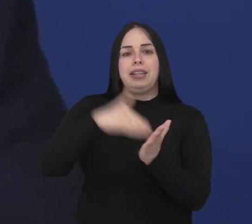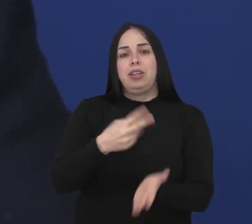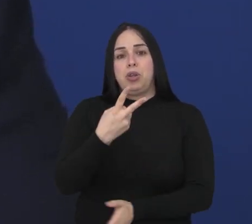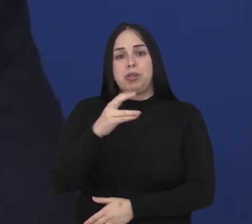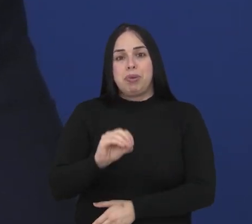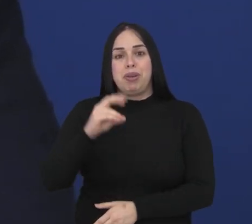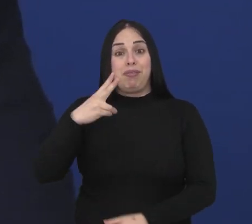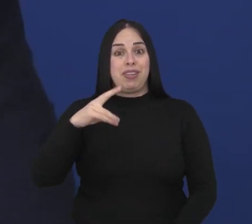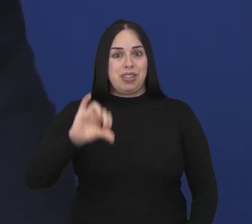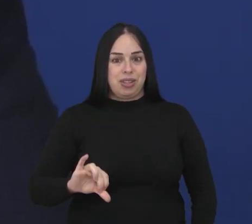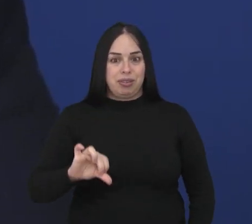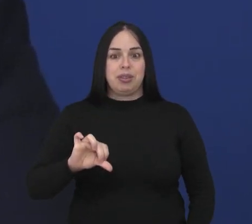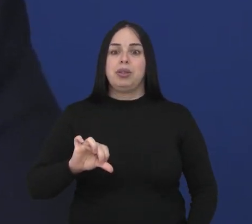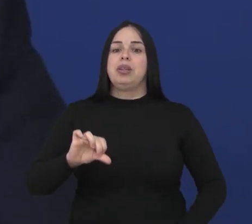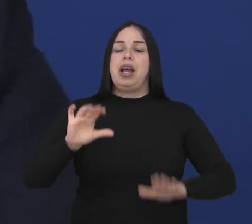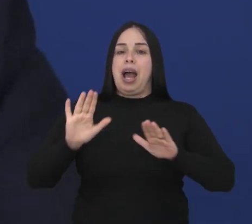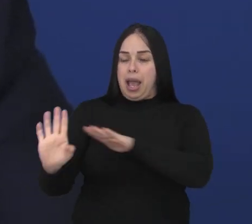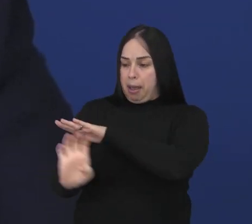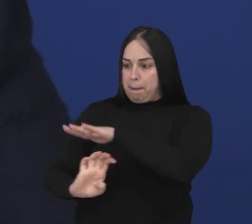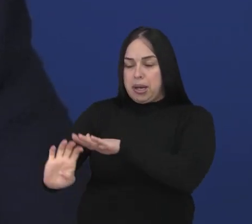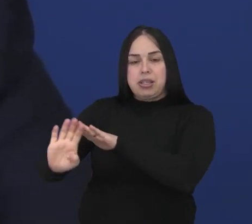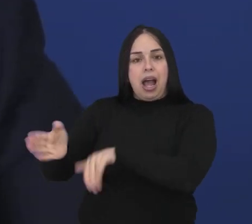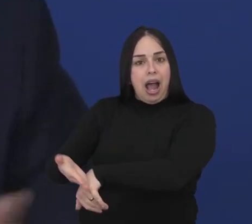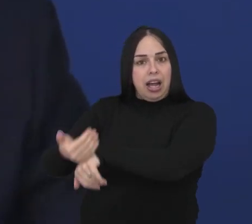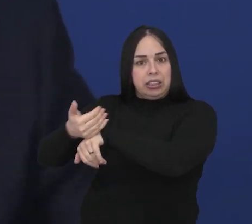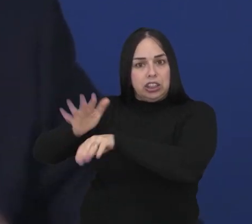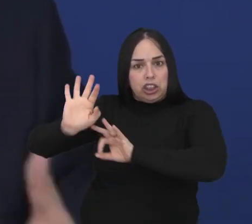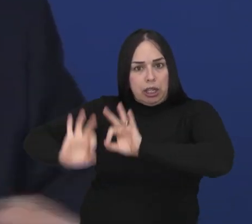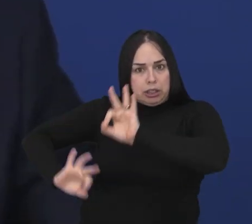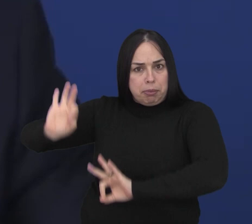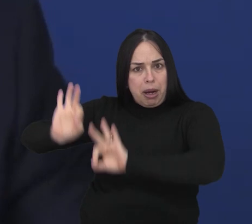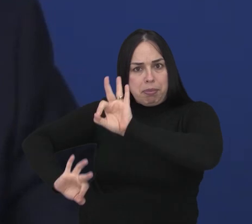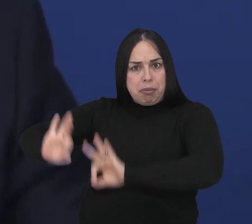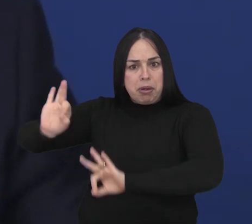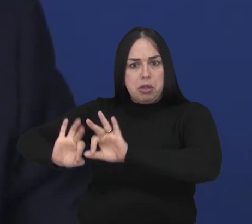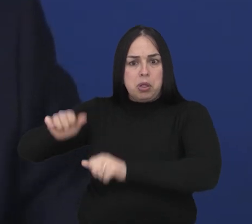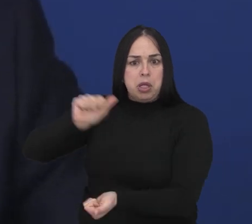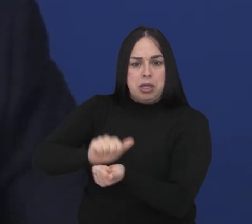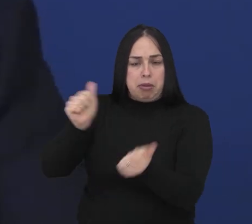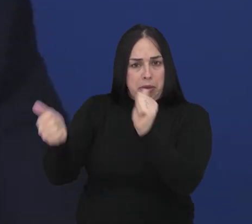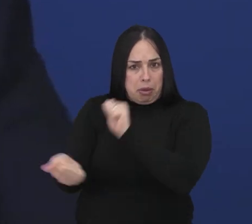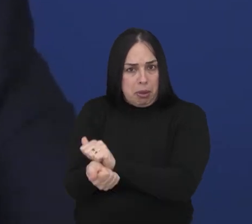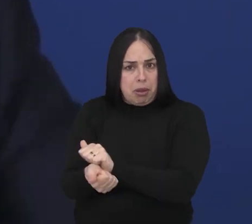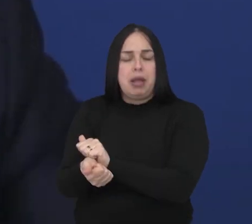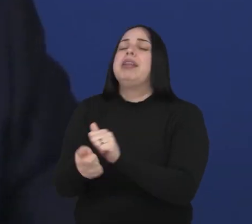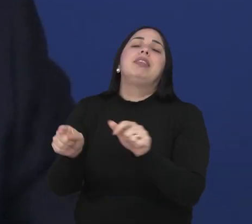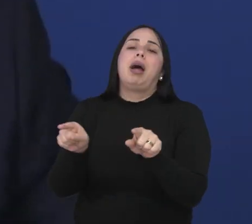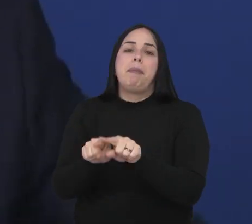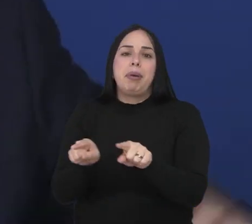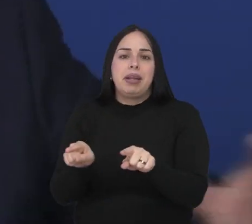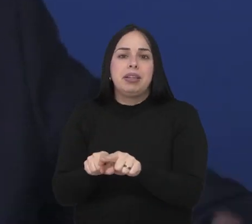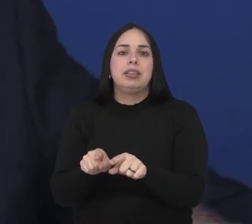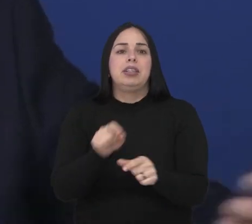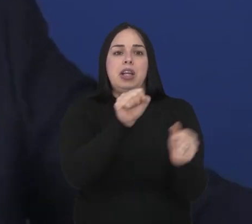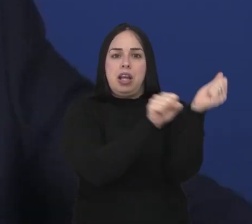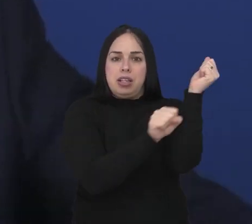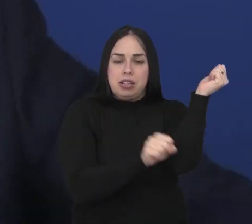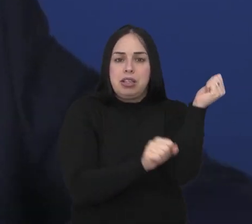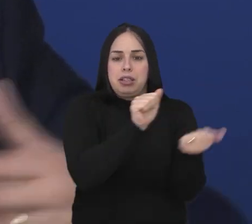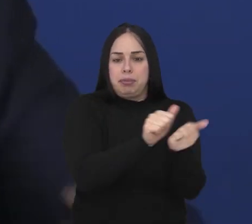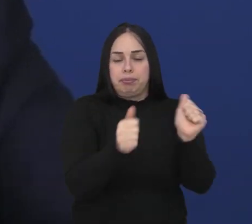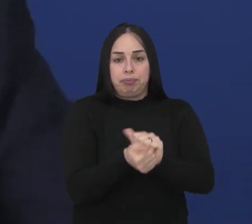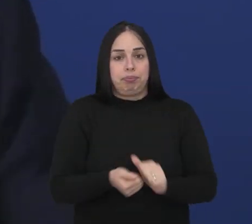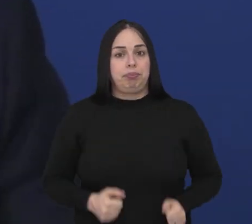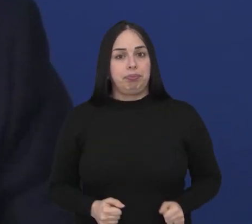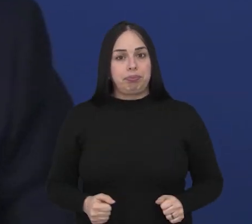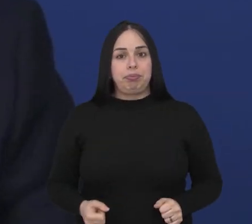ser realizado até 2029, então uma meta ousada. A empresa já vem se preparando para isso com uma grande reformulação que houve em termos de